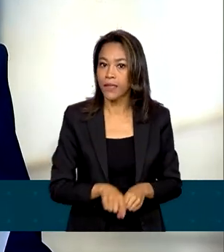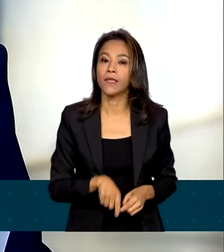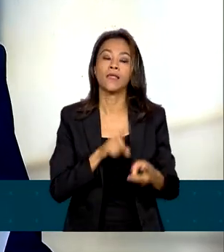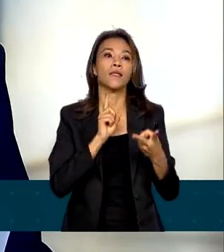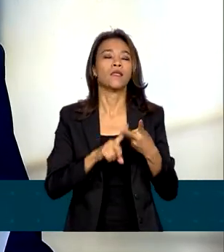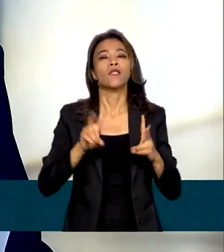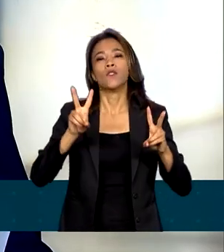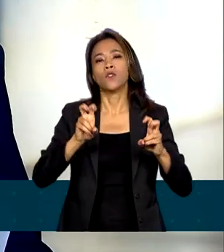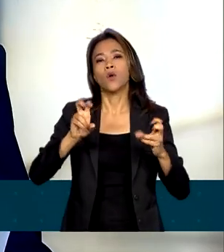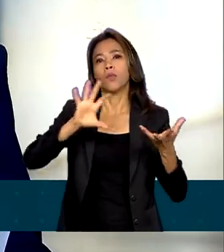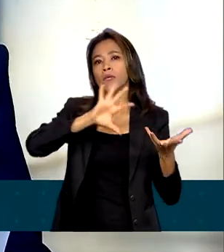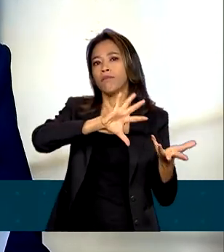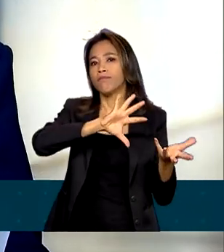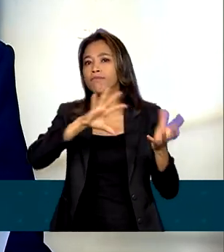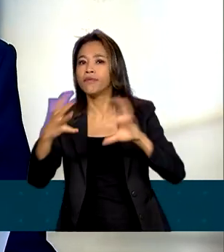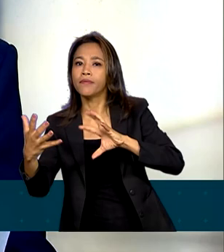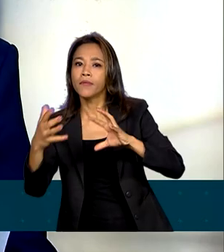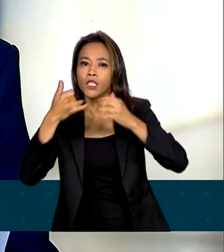transição energética,